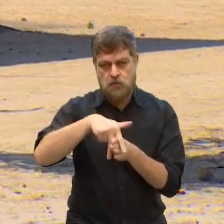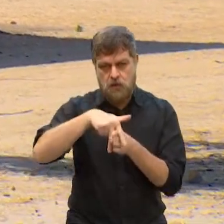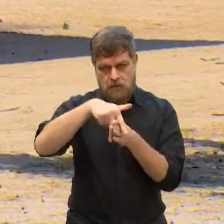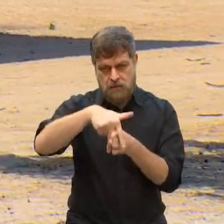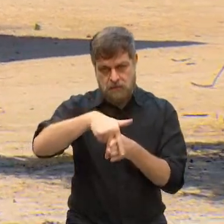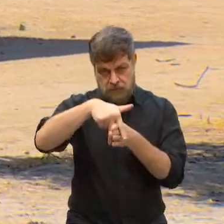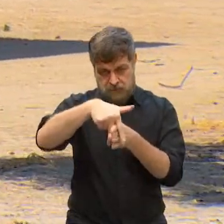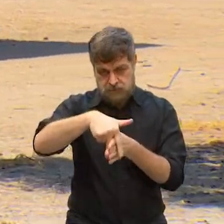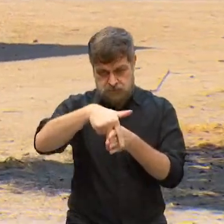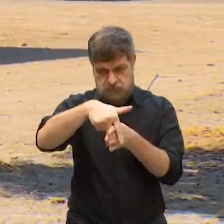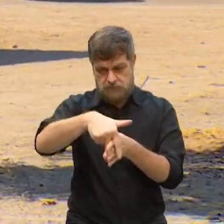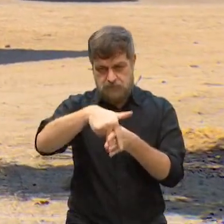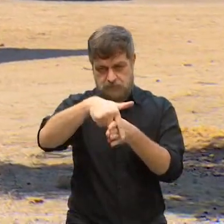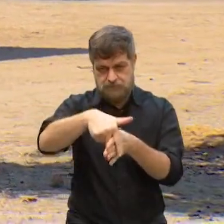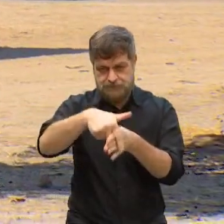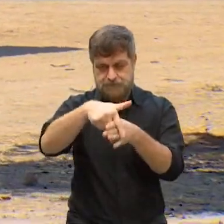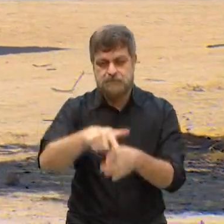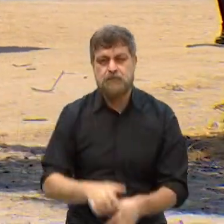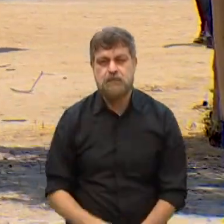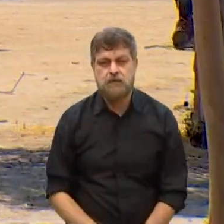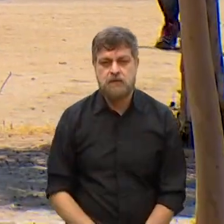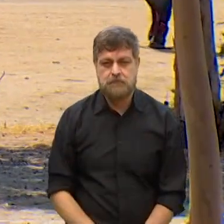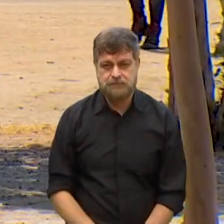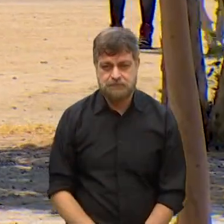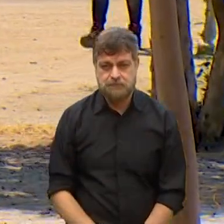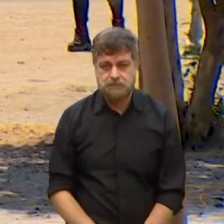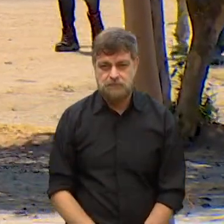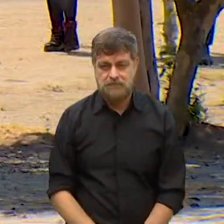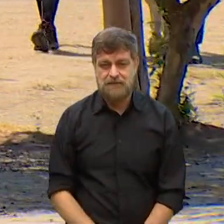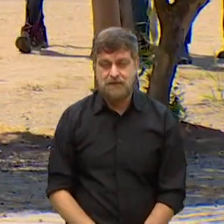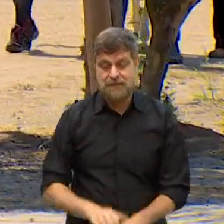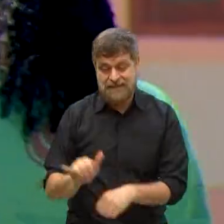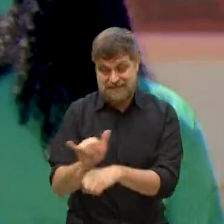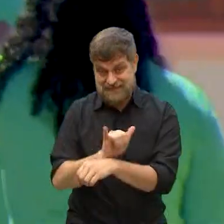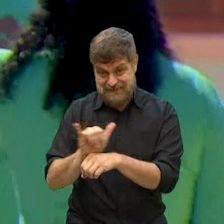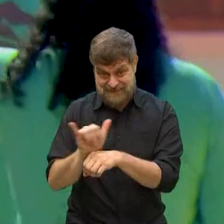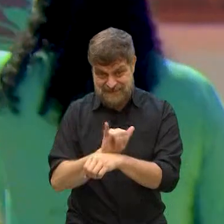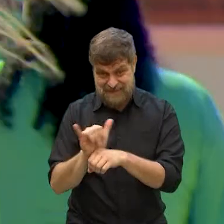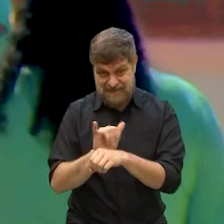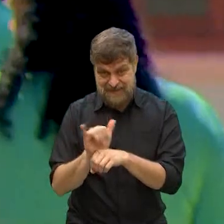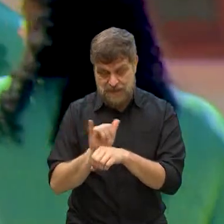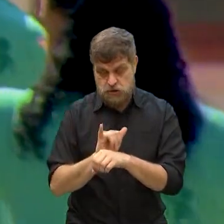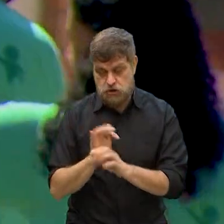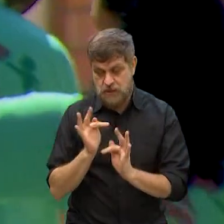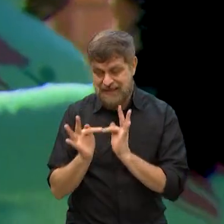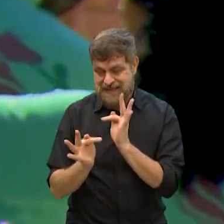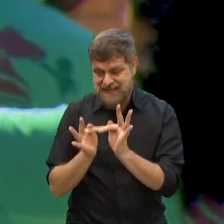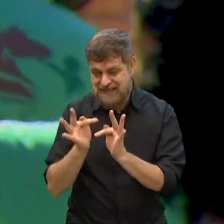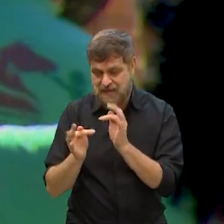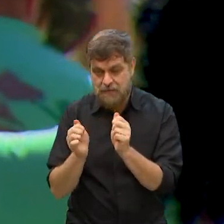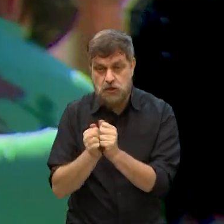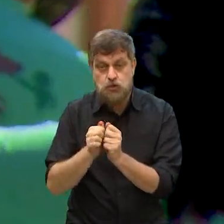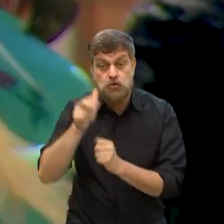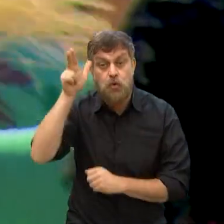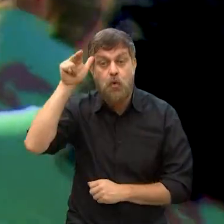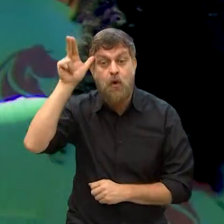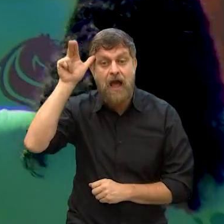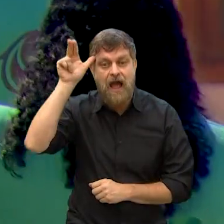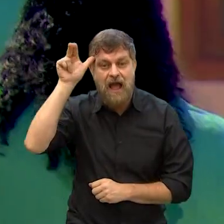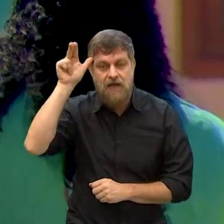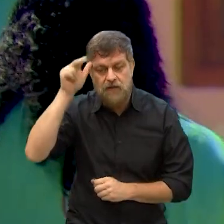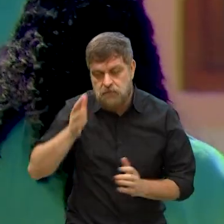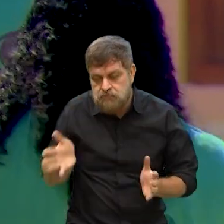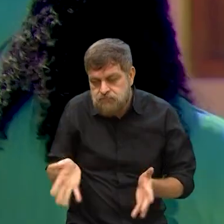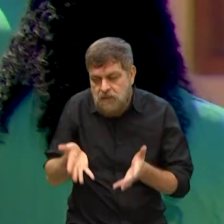Ecoterapia, também chamada de equiterapia ou hipoterapia, é um tipo de terapia com cavalos que serve